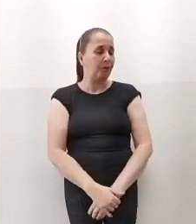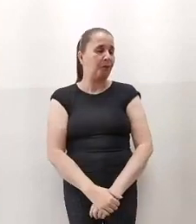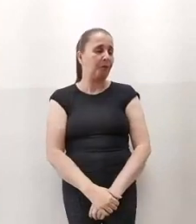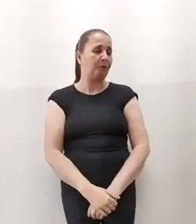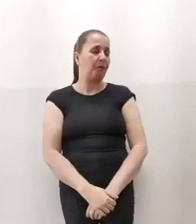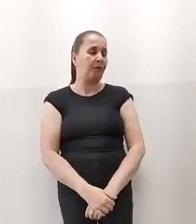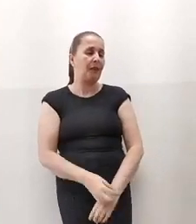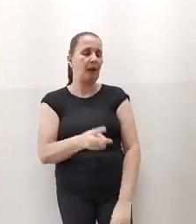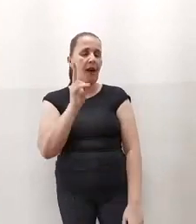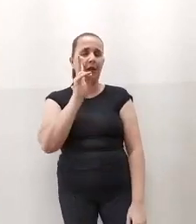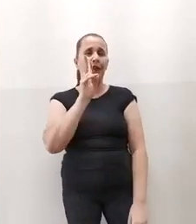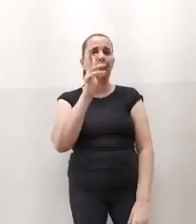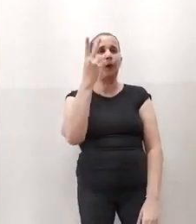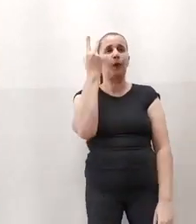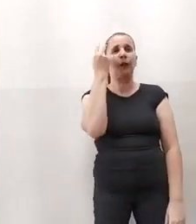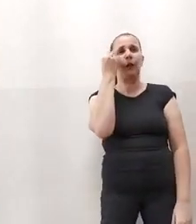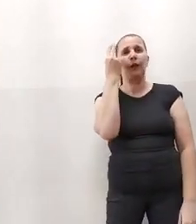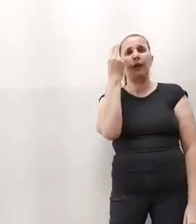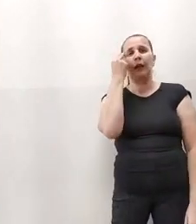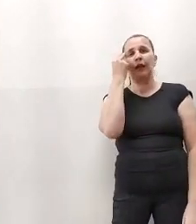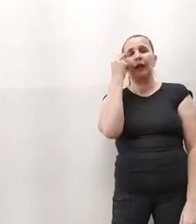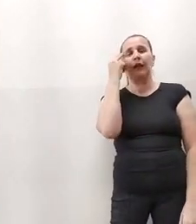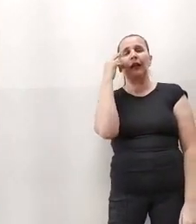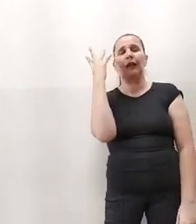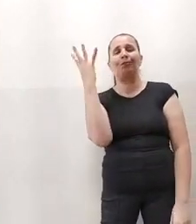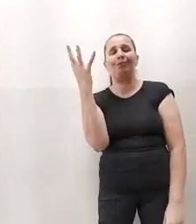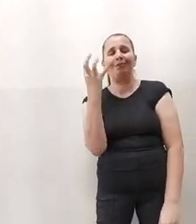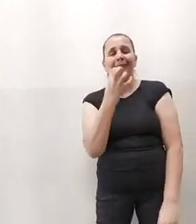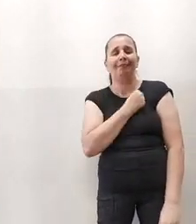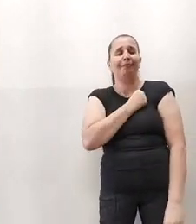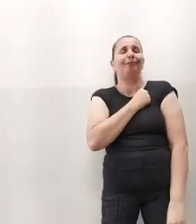A visão natural, ela gruda na gente.